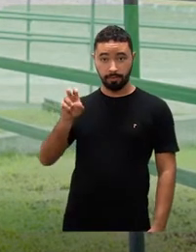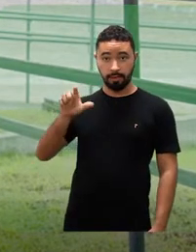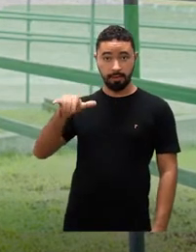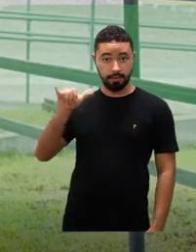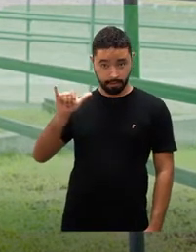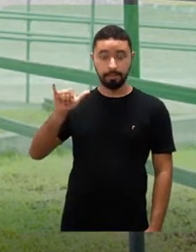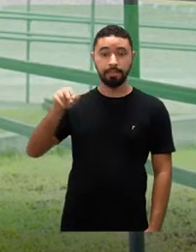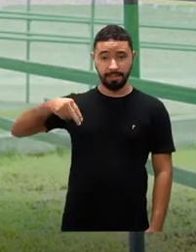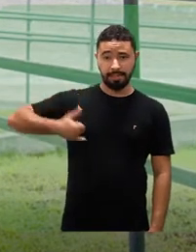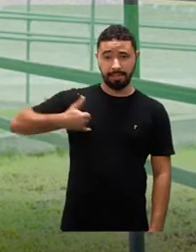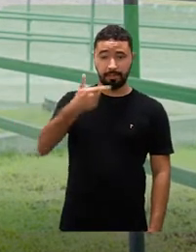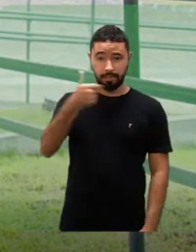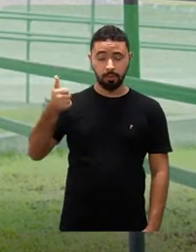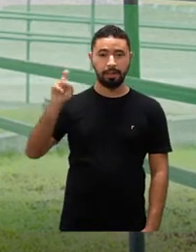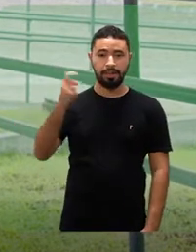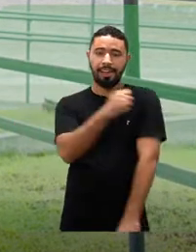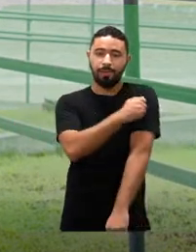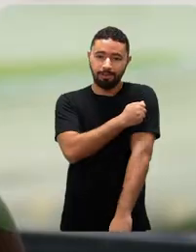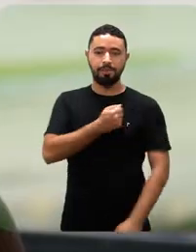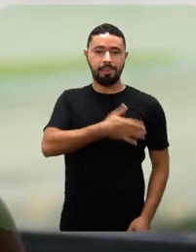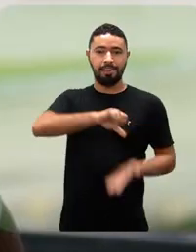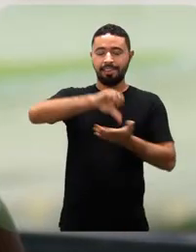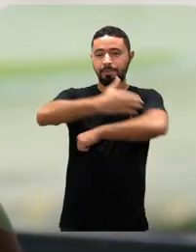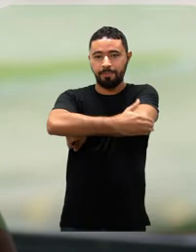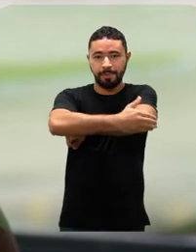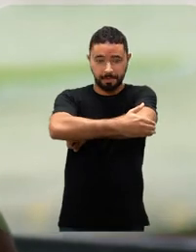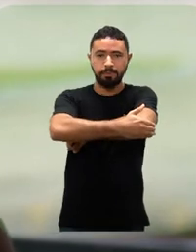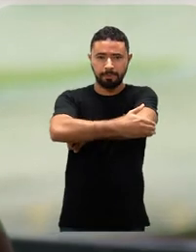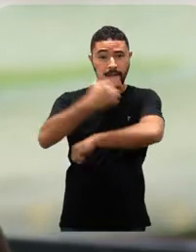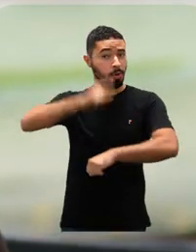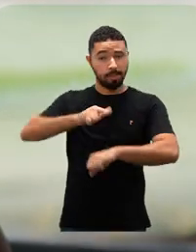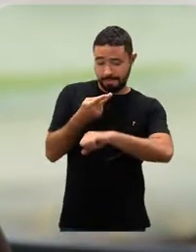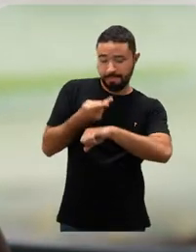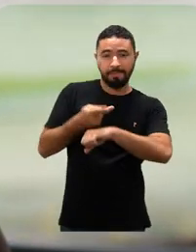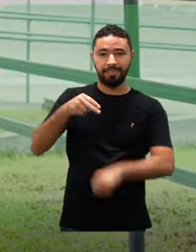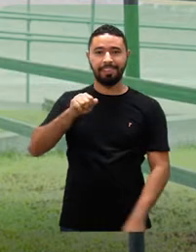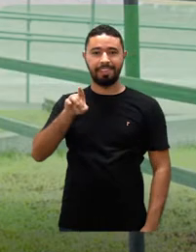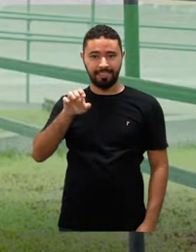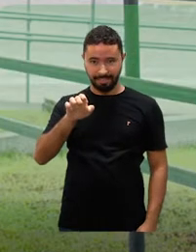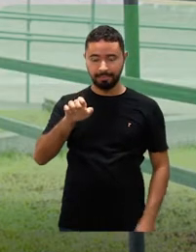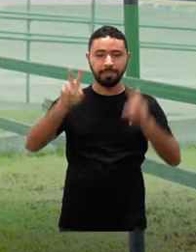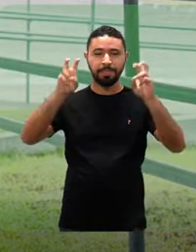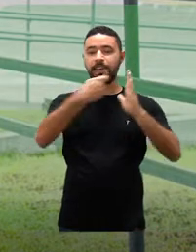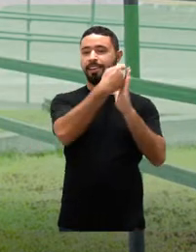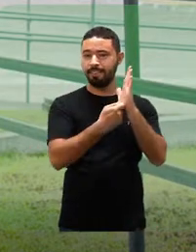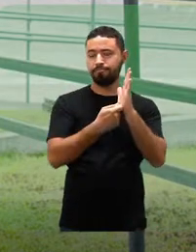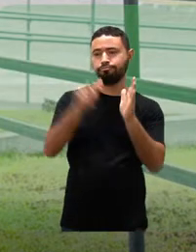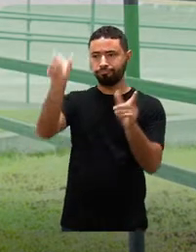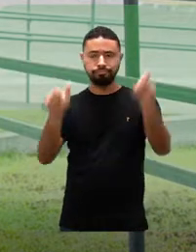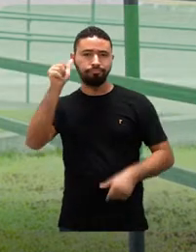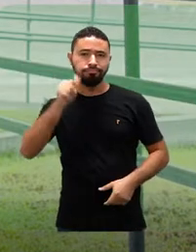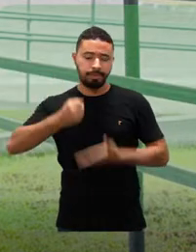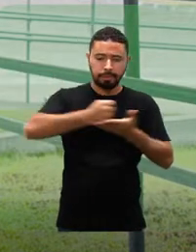Meu nome é Evelyn Carolina Lima de Santana, tenho 21 anos, sou ex-aluna do IFPE Campus Cabo e uma das ganhadoras do Prêmio